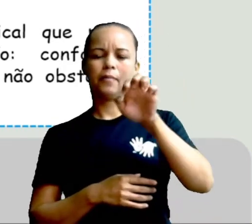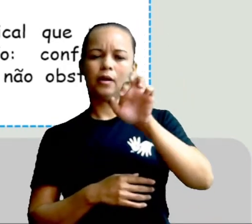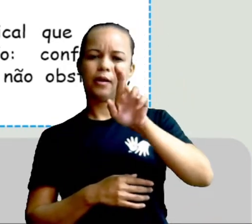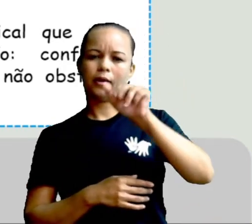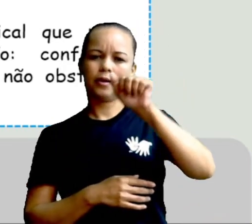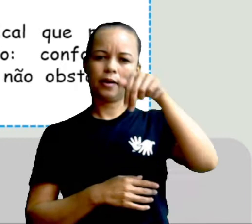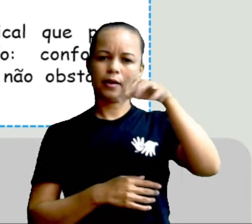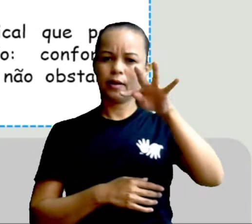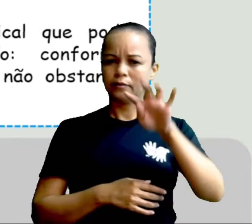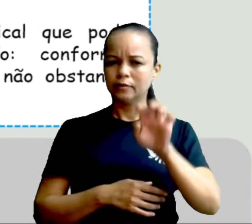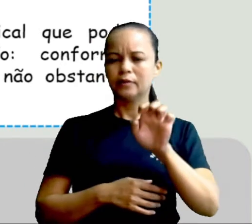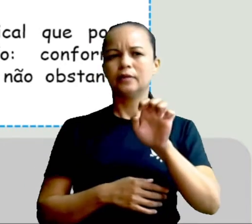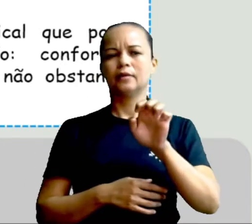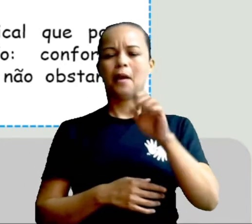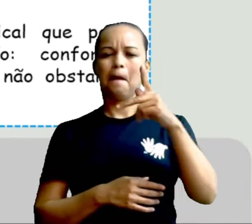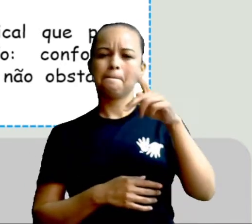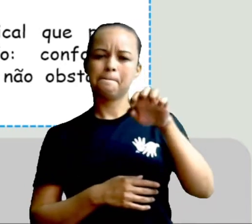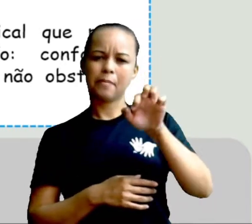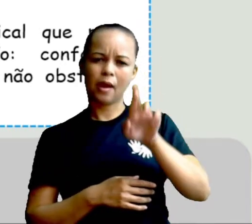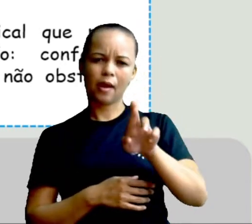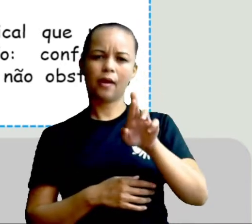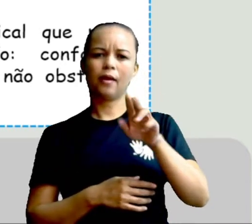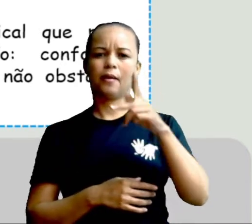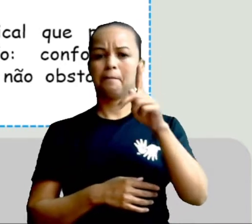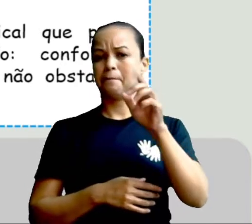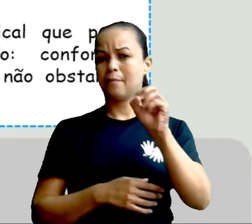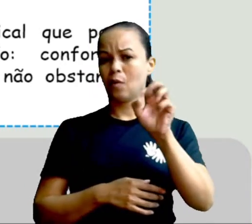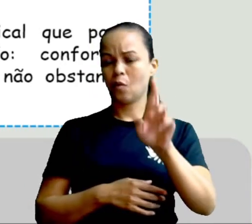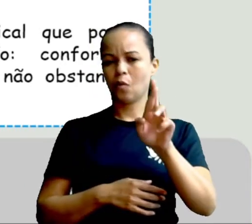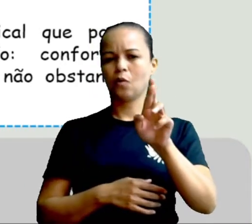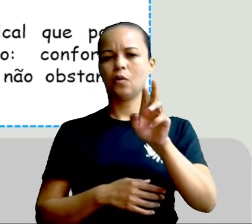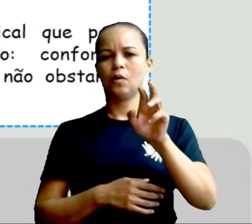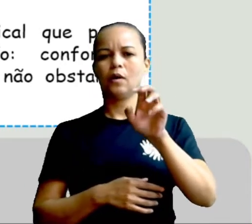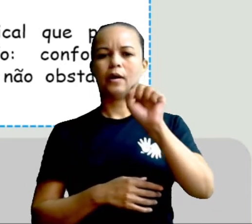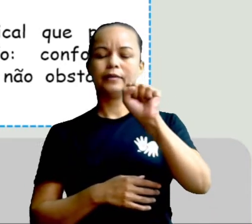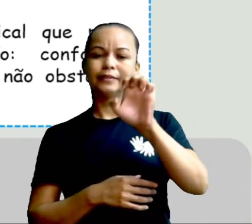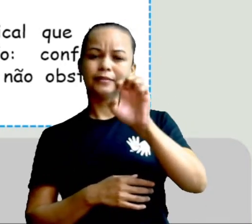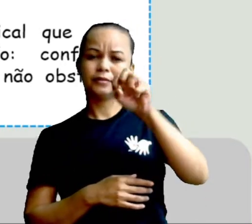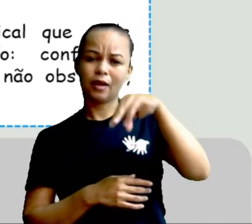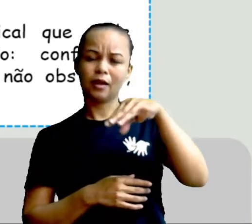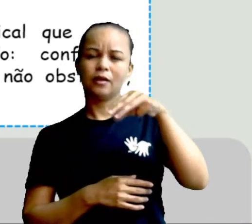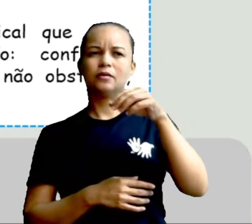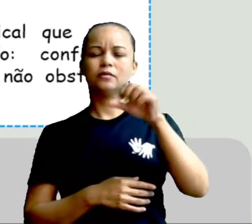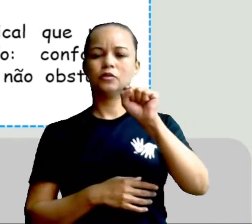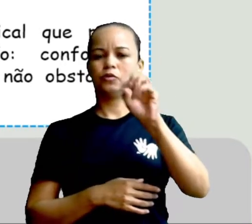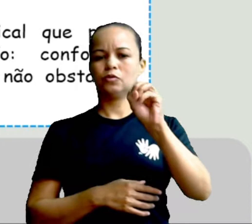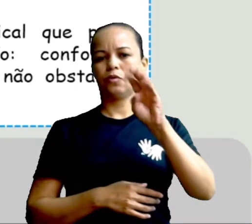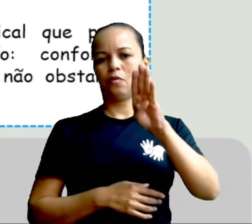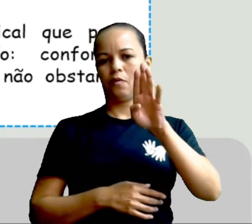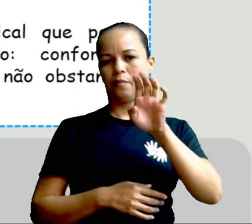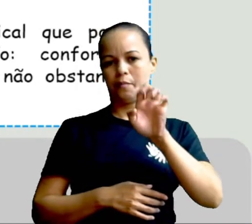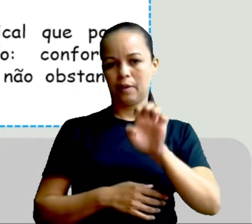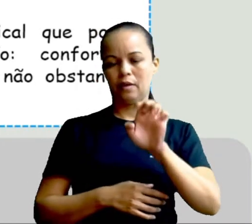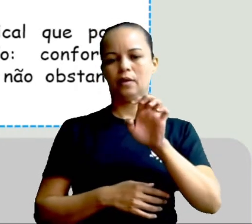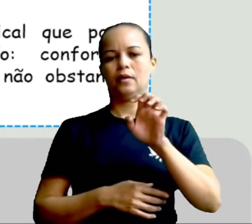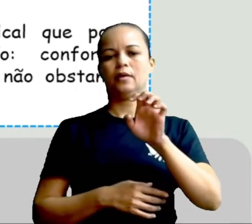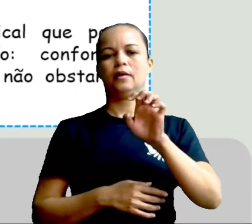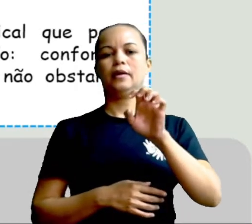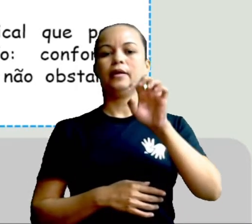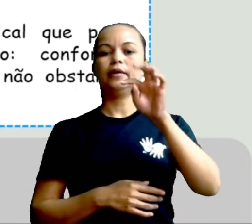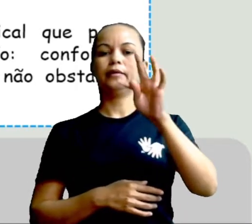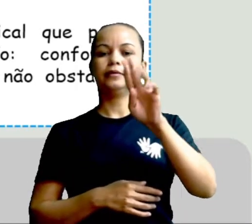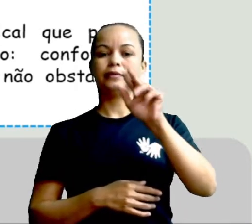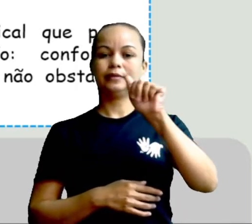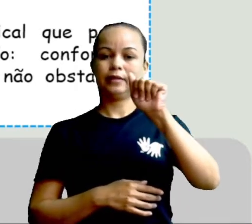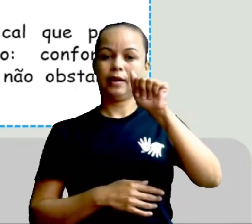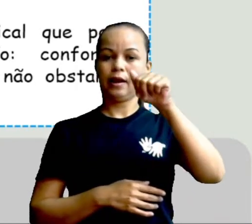perante, por, né? Ou per, sem, sob, sobre e traz.